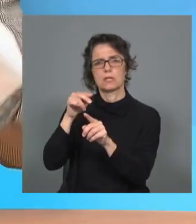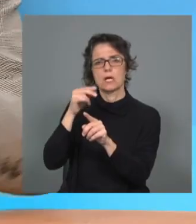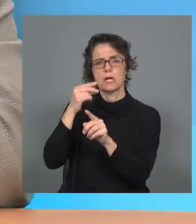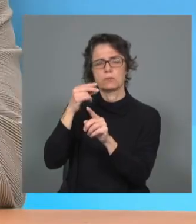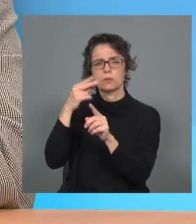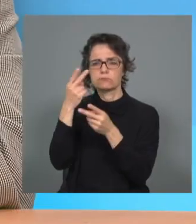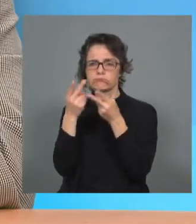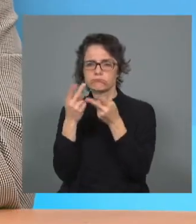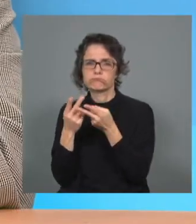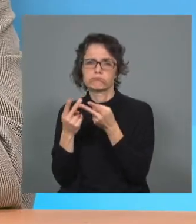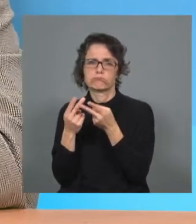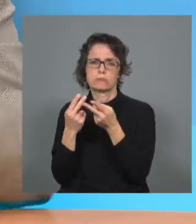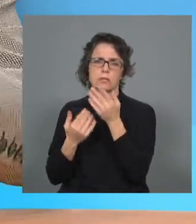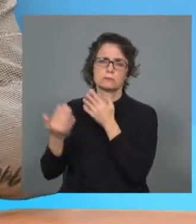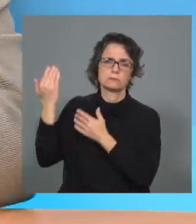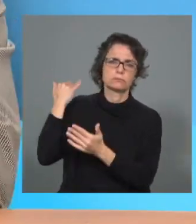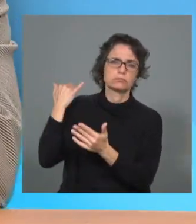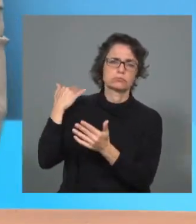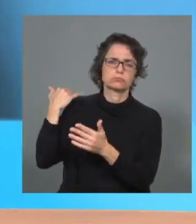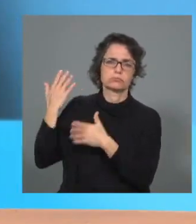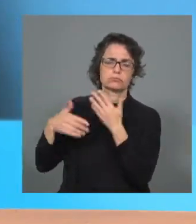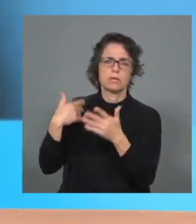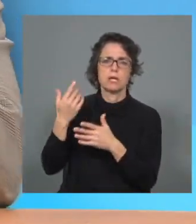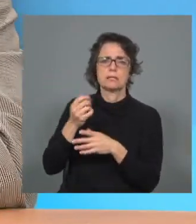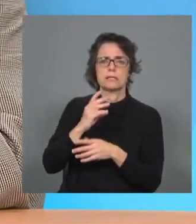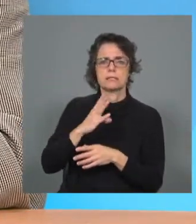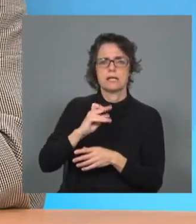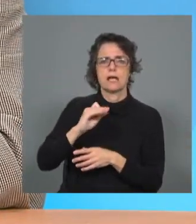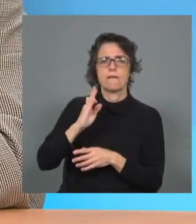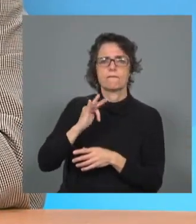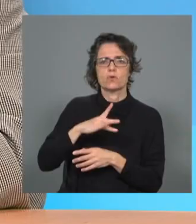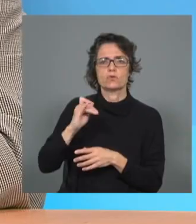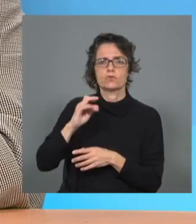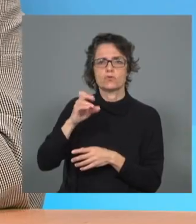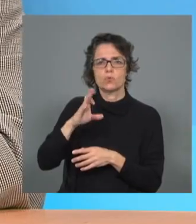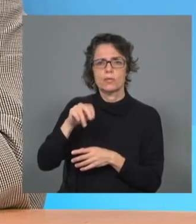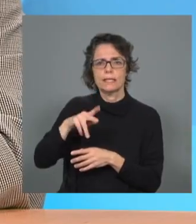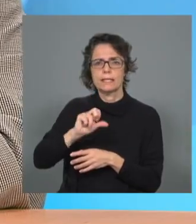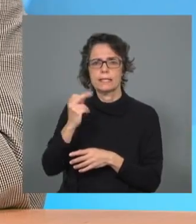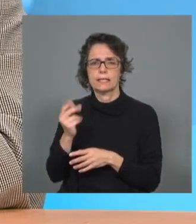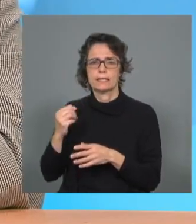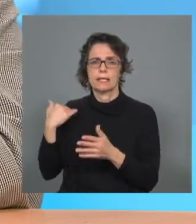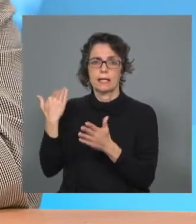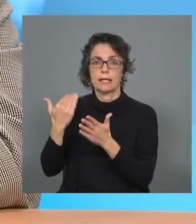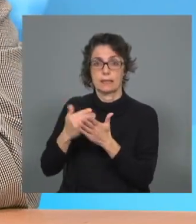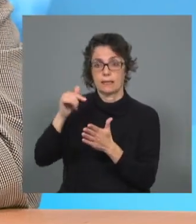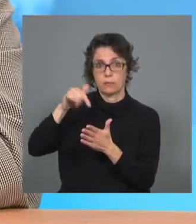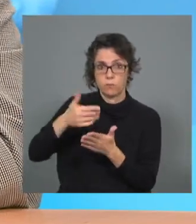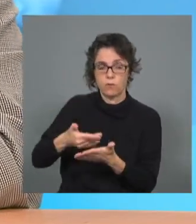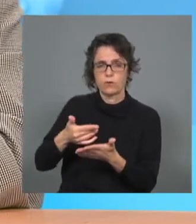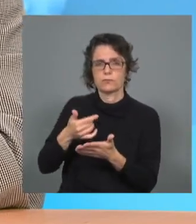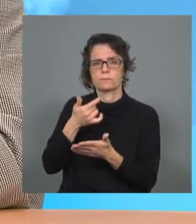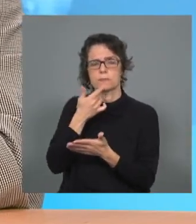desde o começo da nacionalidade, desde Afonso Henriques até a atualidade. Para quê? Para perceber as tendências de longuíssimo